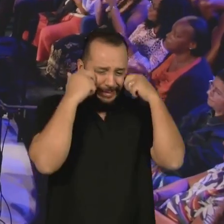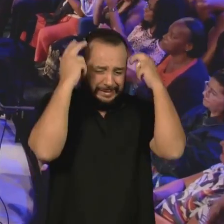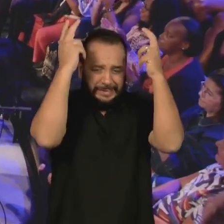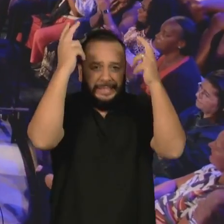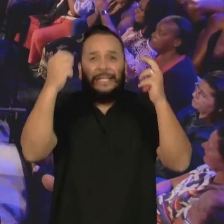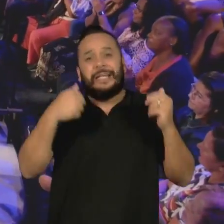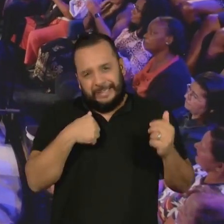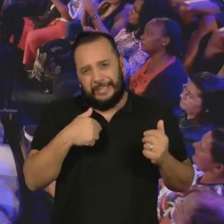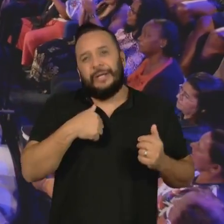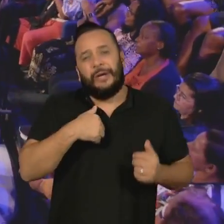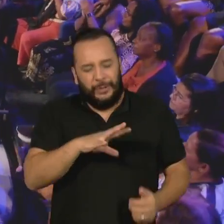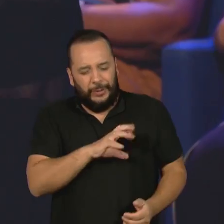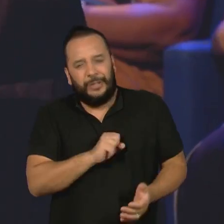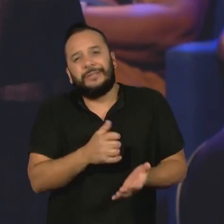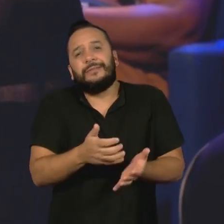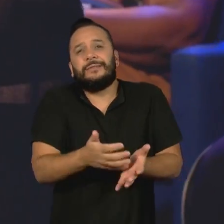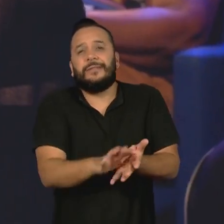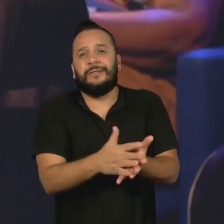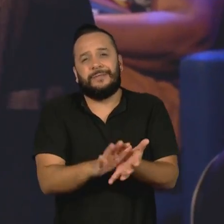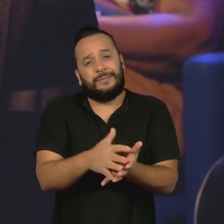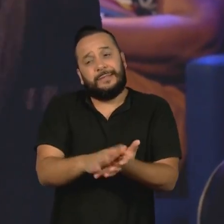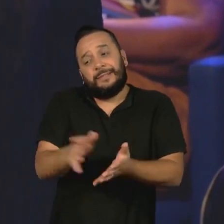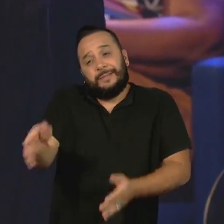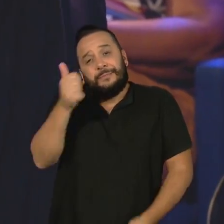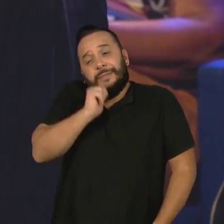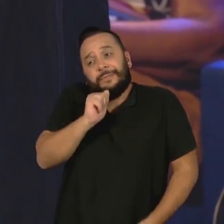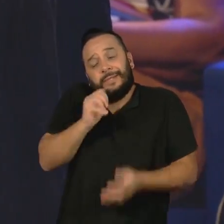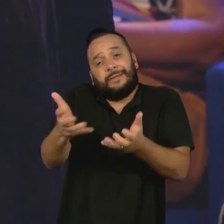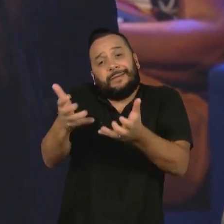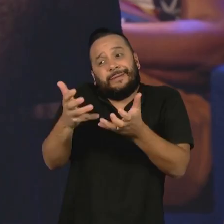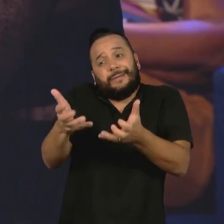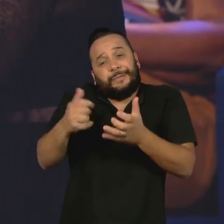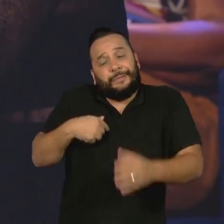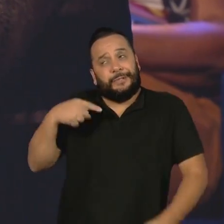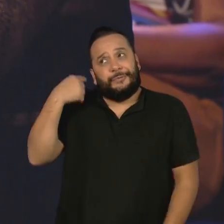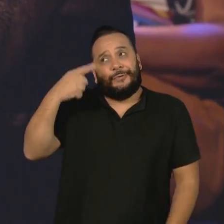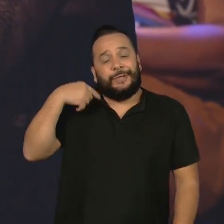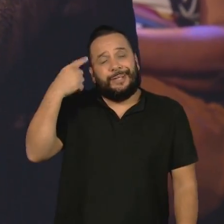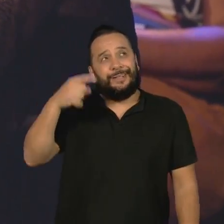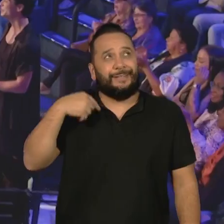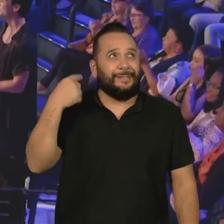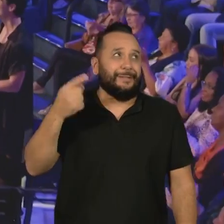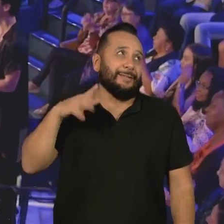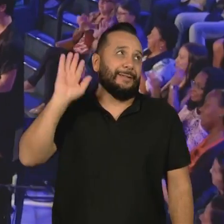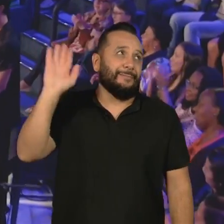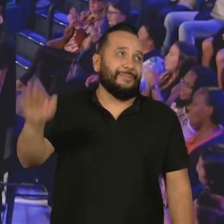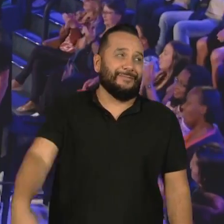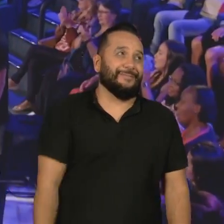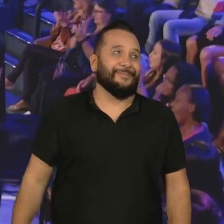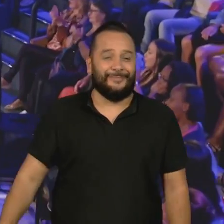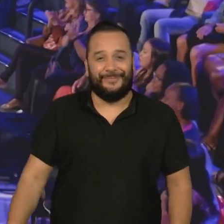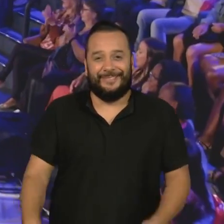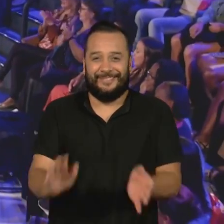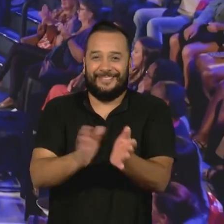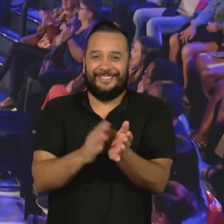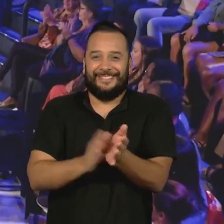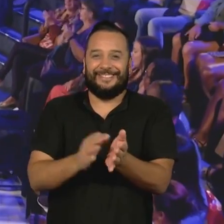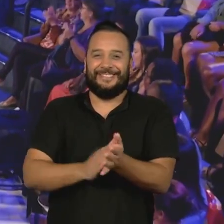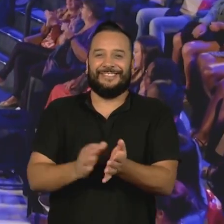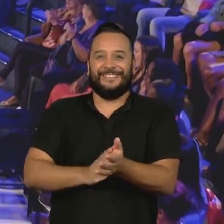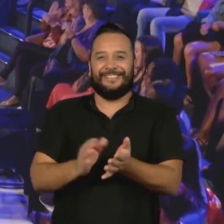meu povo samba. Mas minha mãe queria que eu fosse advogado.